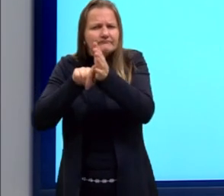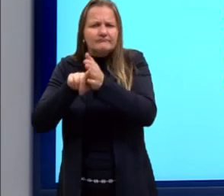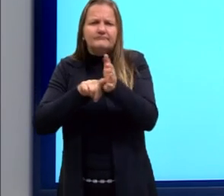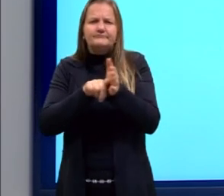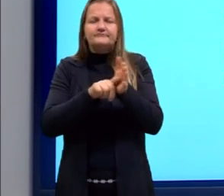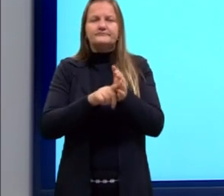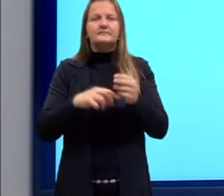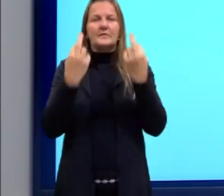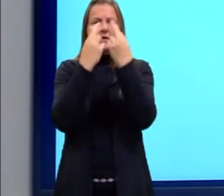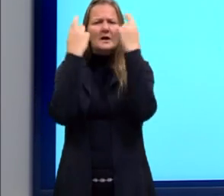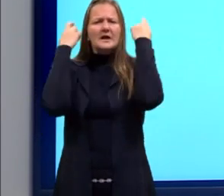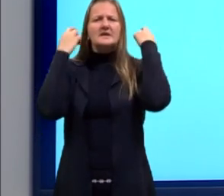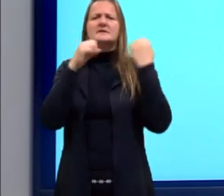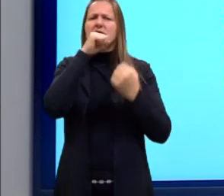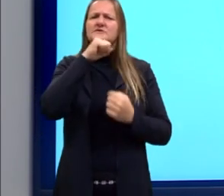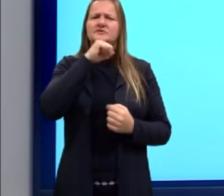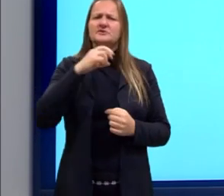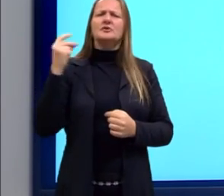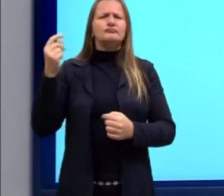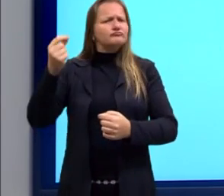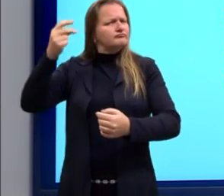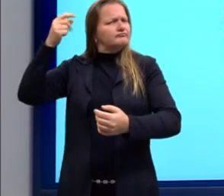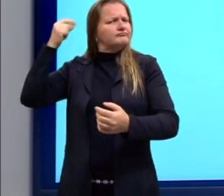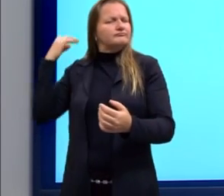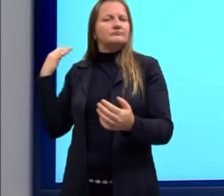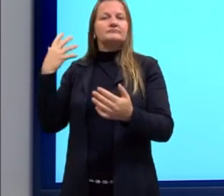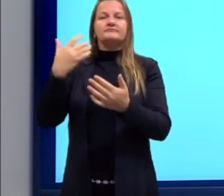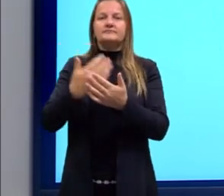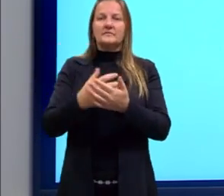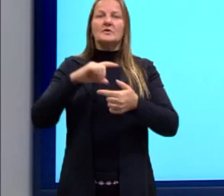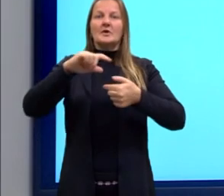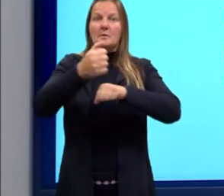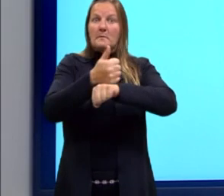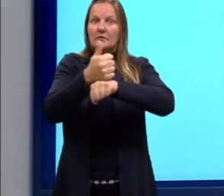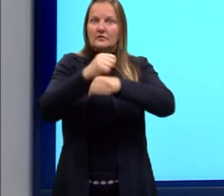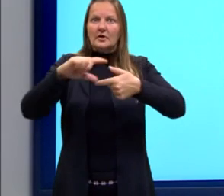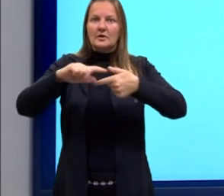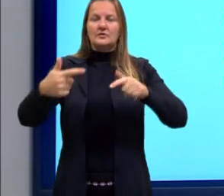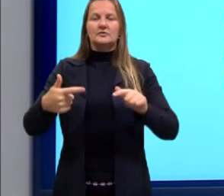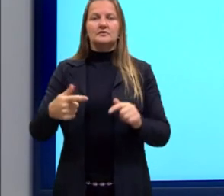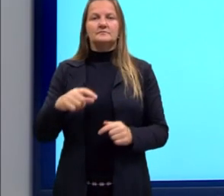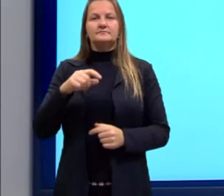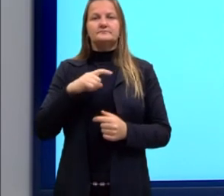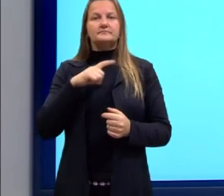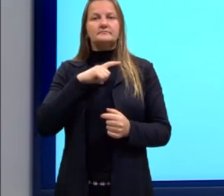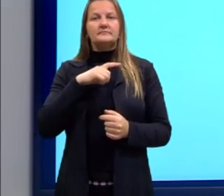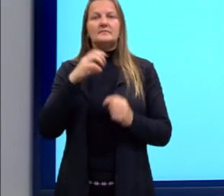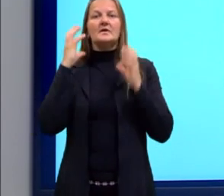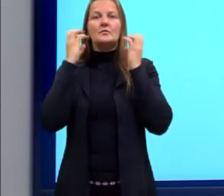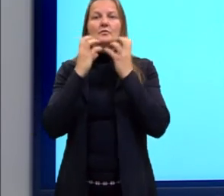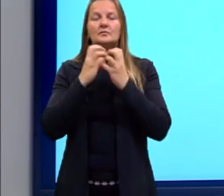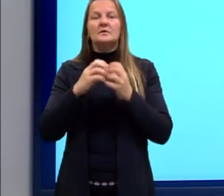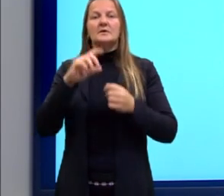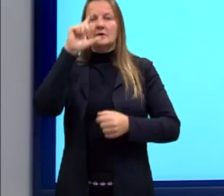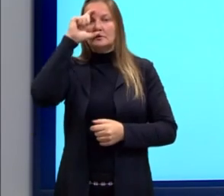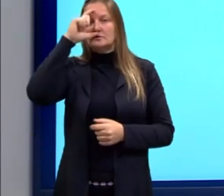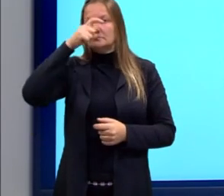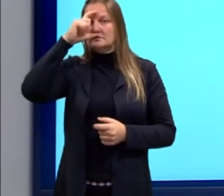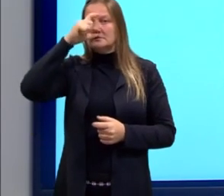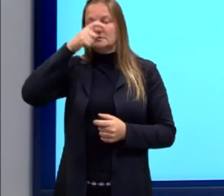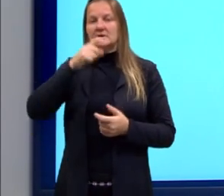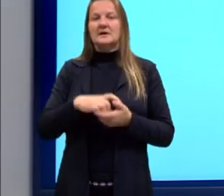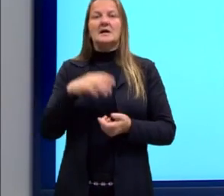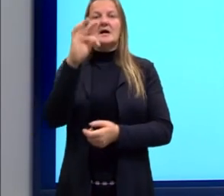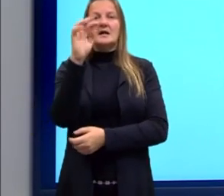organizada na Grécia antiga destacaram-se geométricas como Arquimedes Descartes